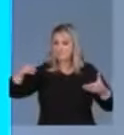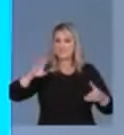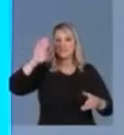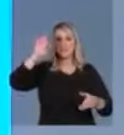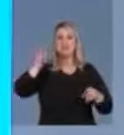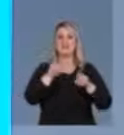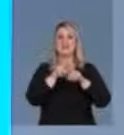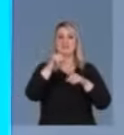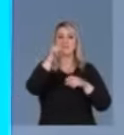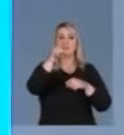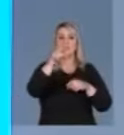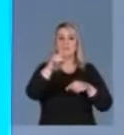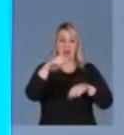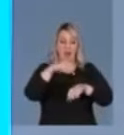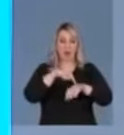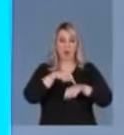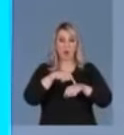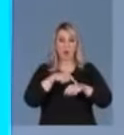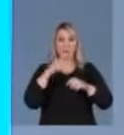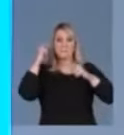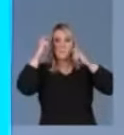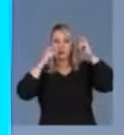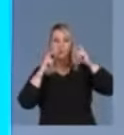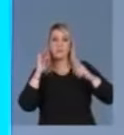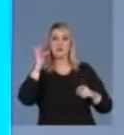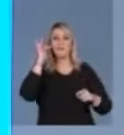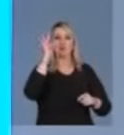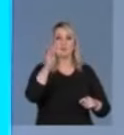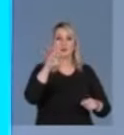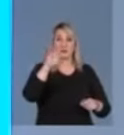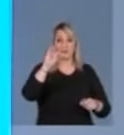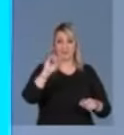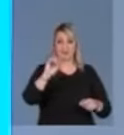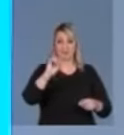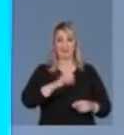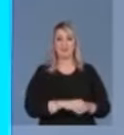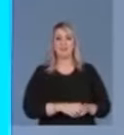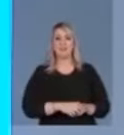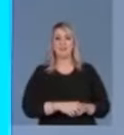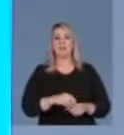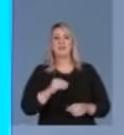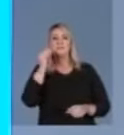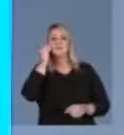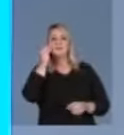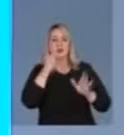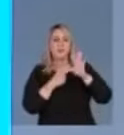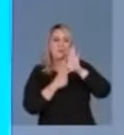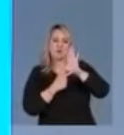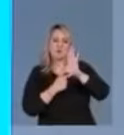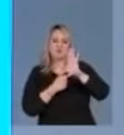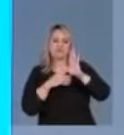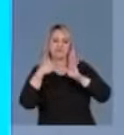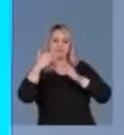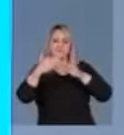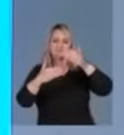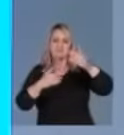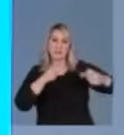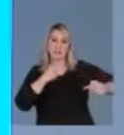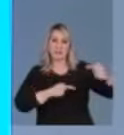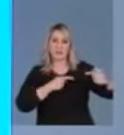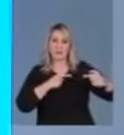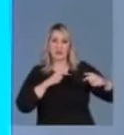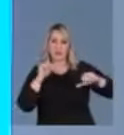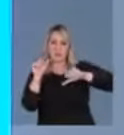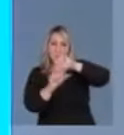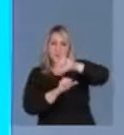você que nos acompanhou até essa hora preocupado com o futuro do Rio de Janeiro eu procurei mostrar ao longo do debate como é possível mudar o